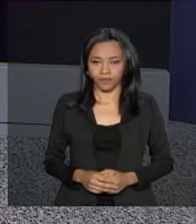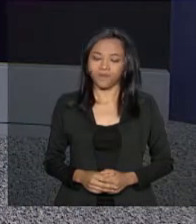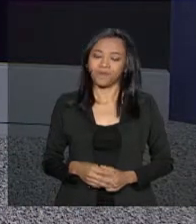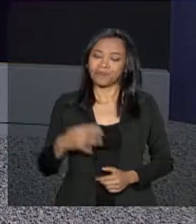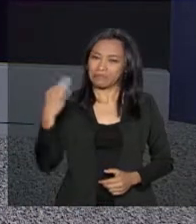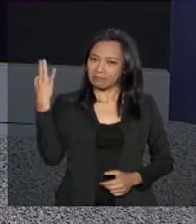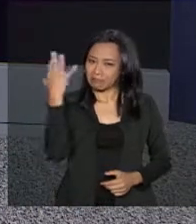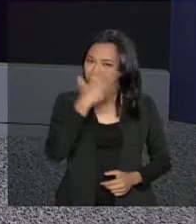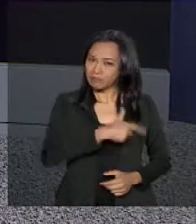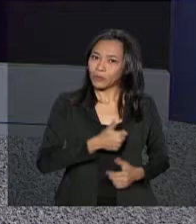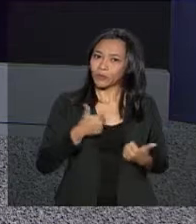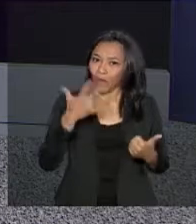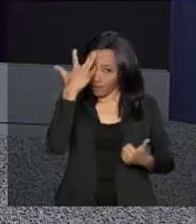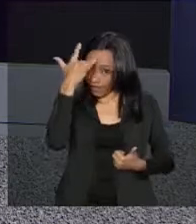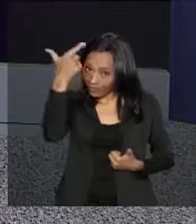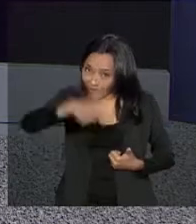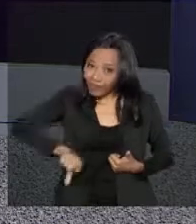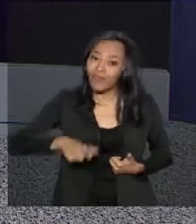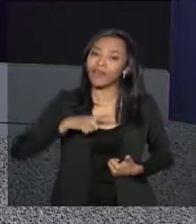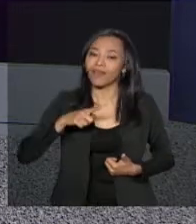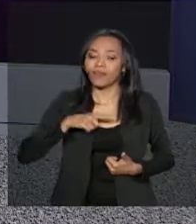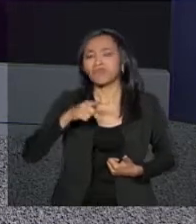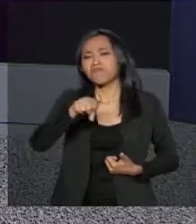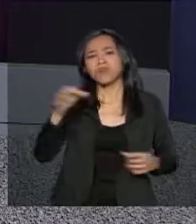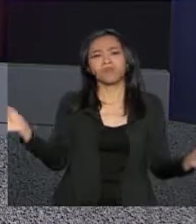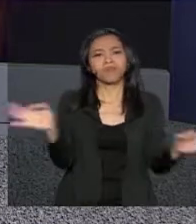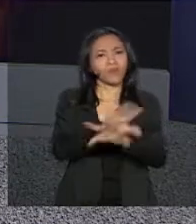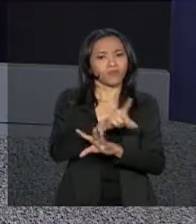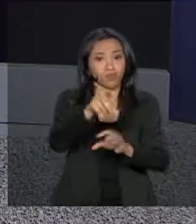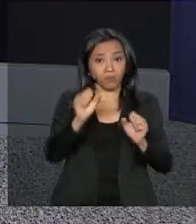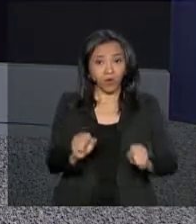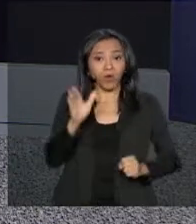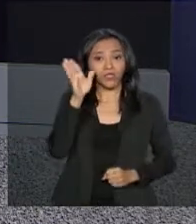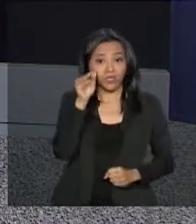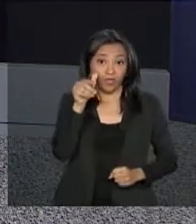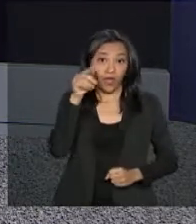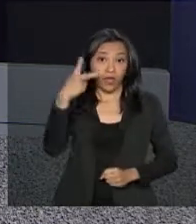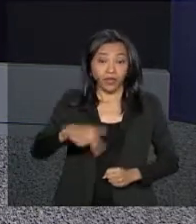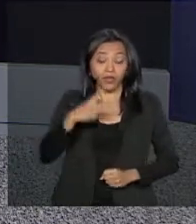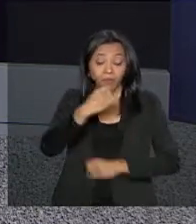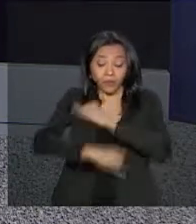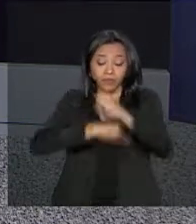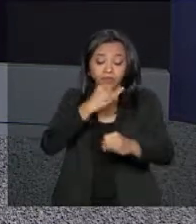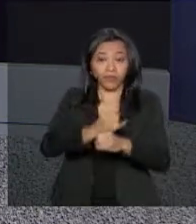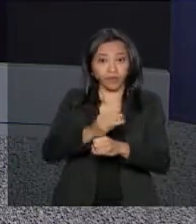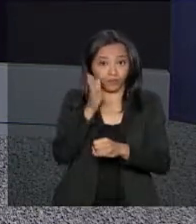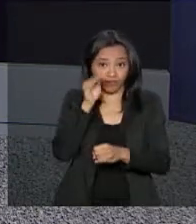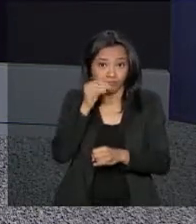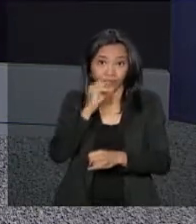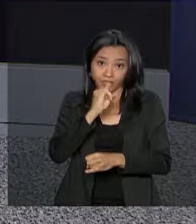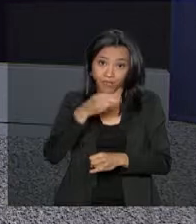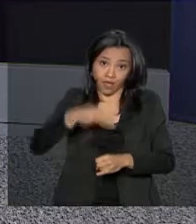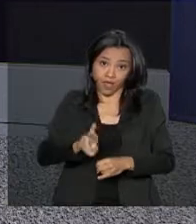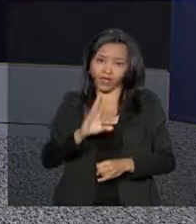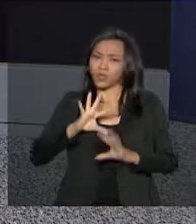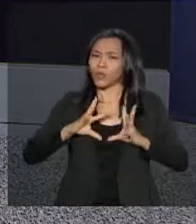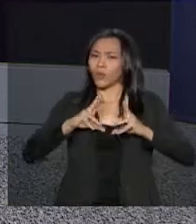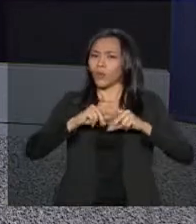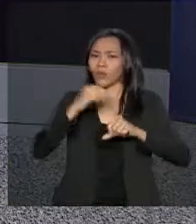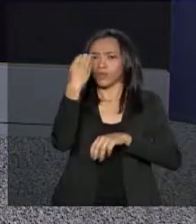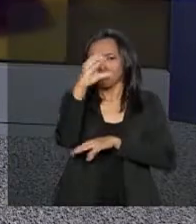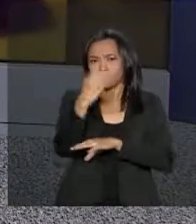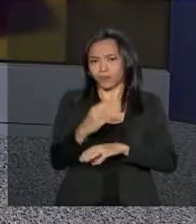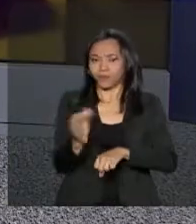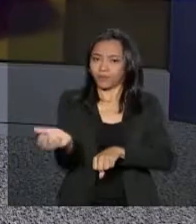Bela reportagem, né? Amanhã tem mais. Nós ficamos por aqui, você acompanha a nossa programação ao vivo pelo site da NBR e todas as reportagens